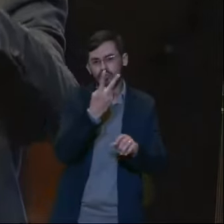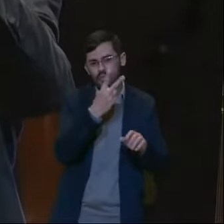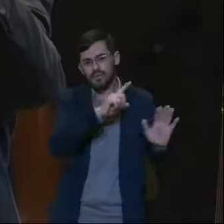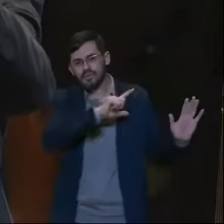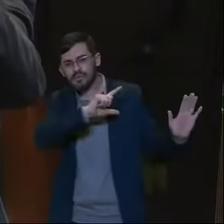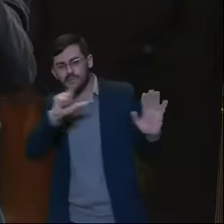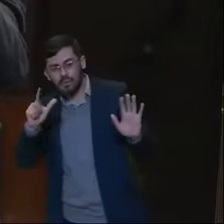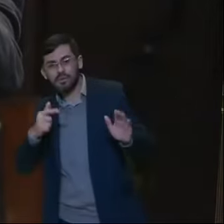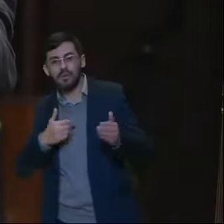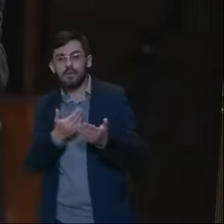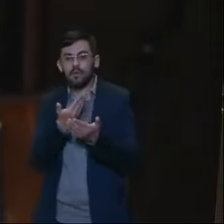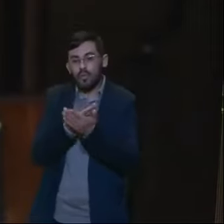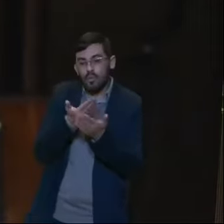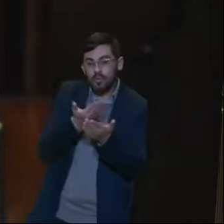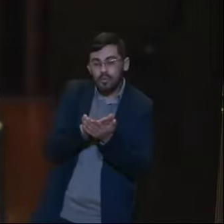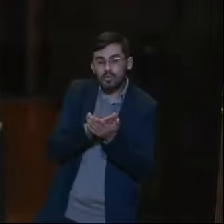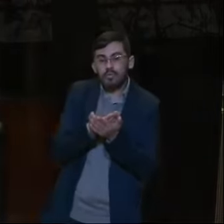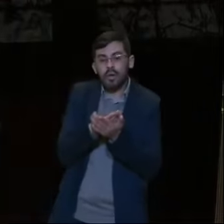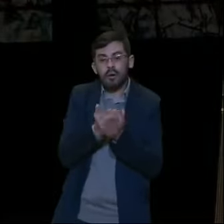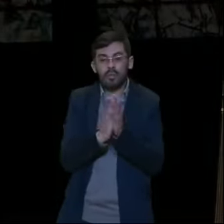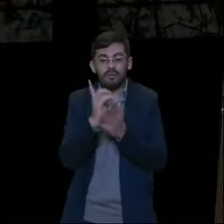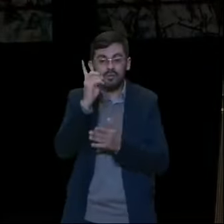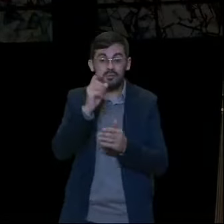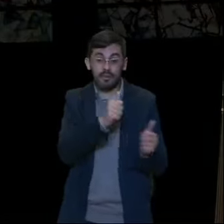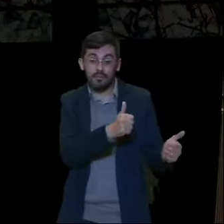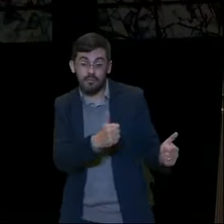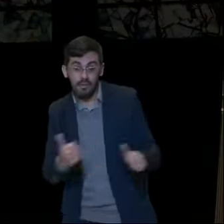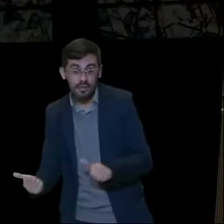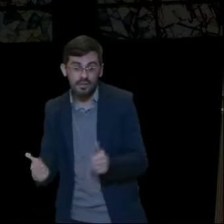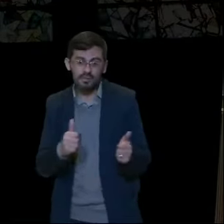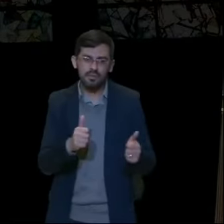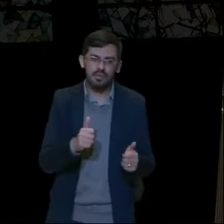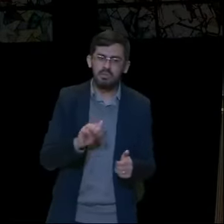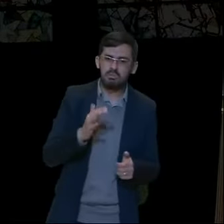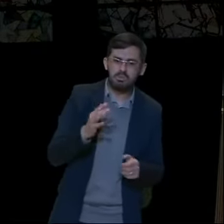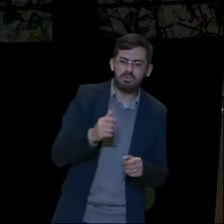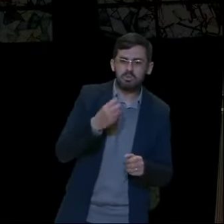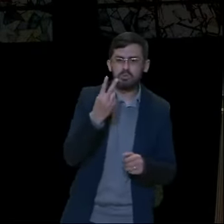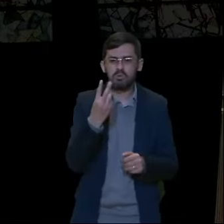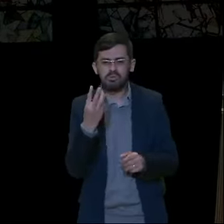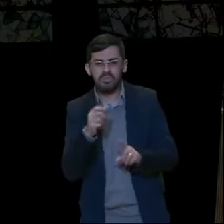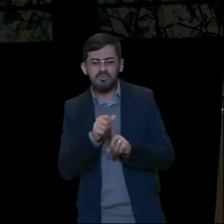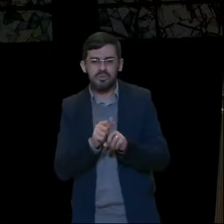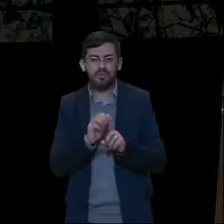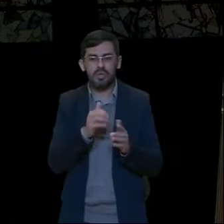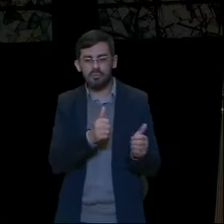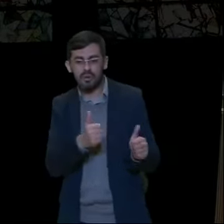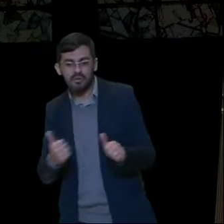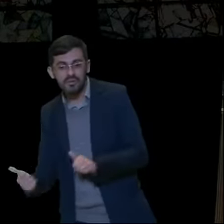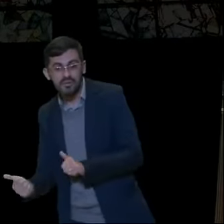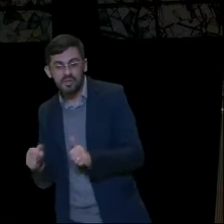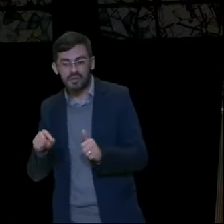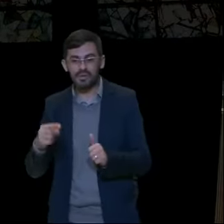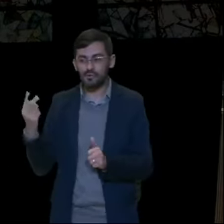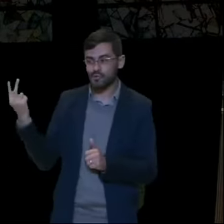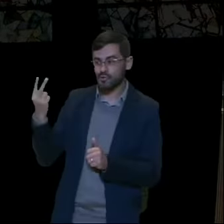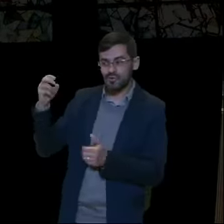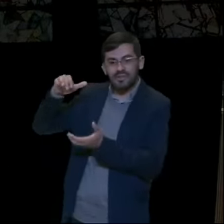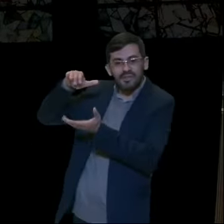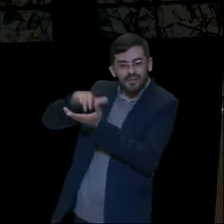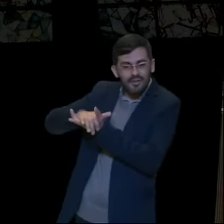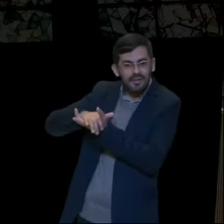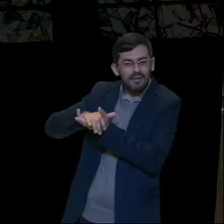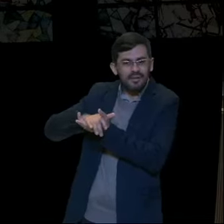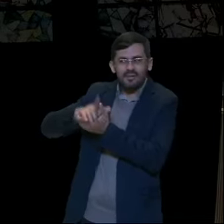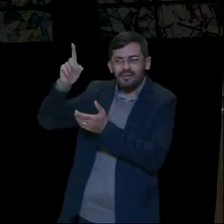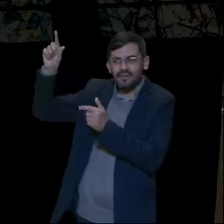a discipular esse casal para o batismo, e para a glória de Deus, daqui a alguns meses nós vamos estar batizando esse casal como igreja. Olha como é que Deus